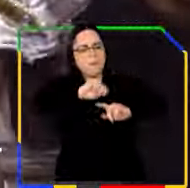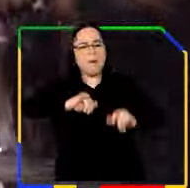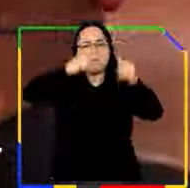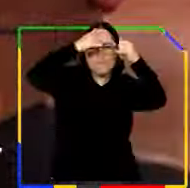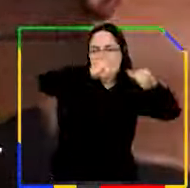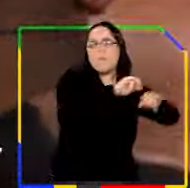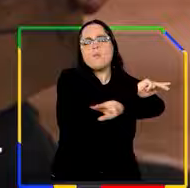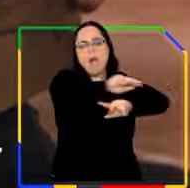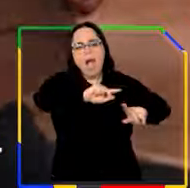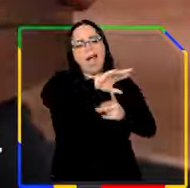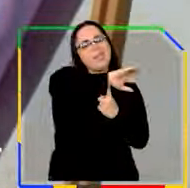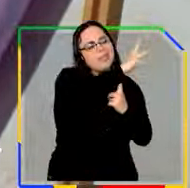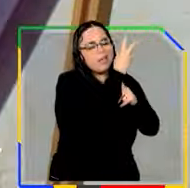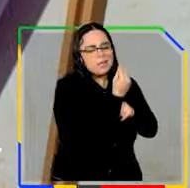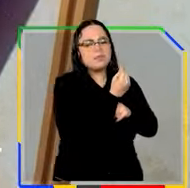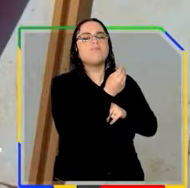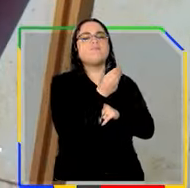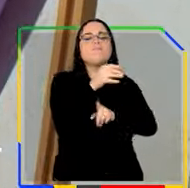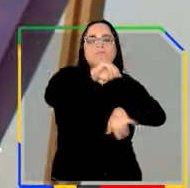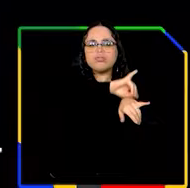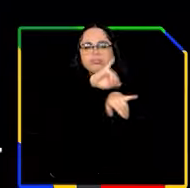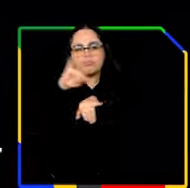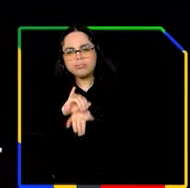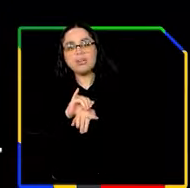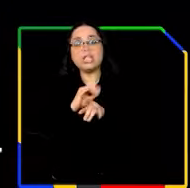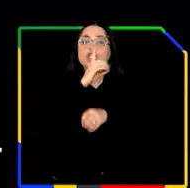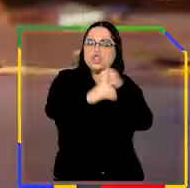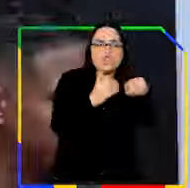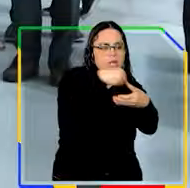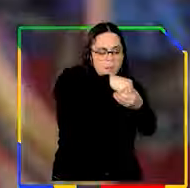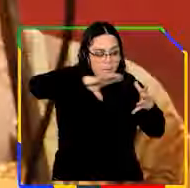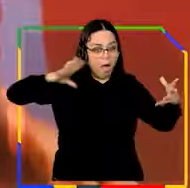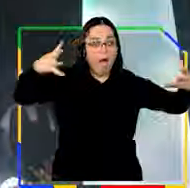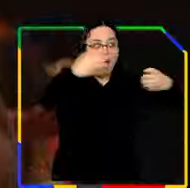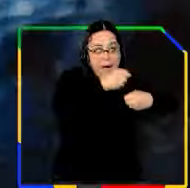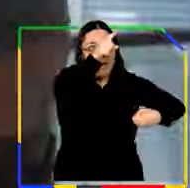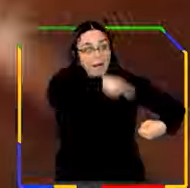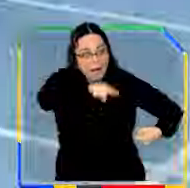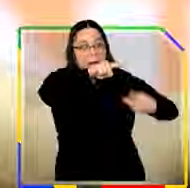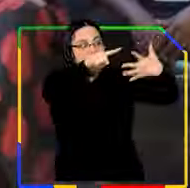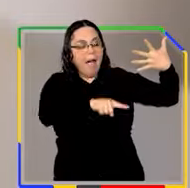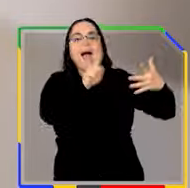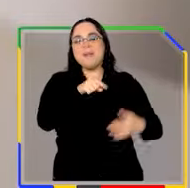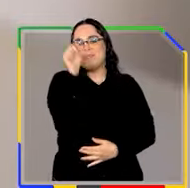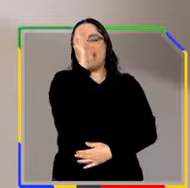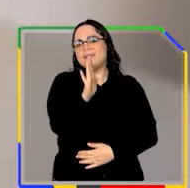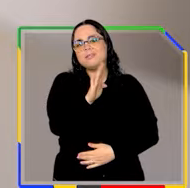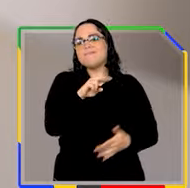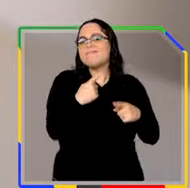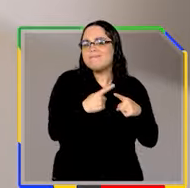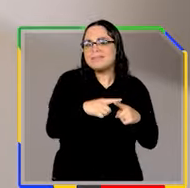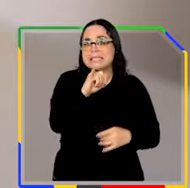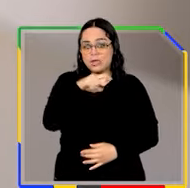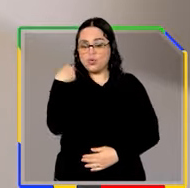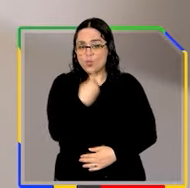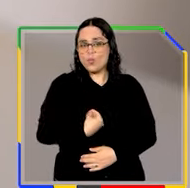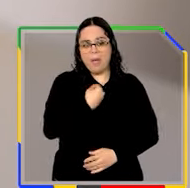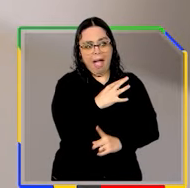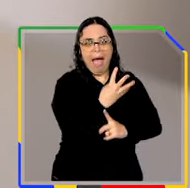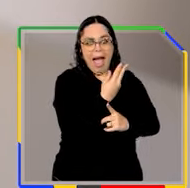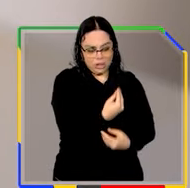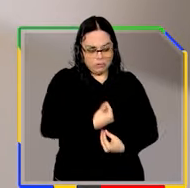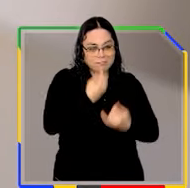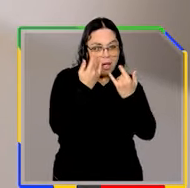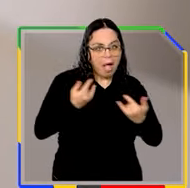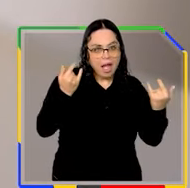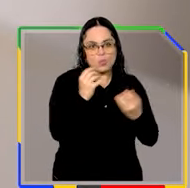reisados, o artesanato, a arte urbana e a cultura digital. Tudo isso é Brasil. Afinal, o que seria de nós sem